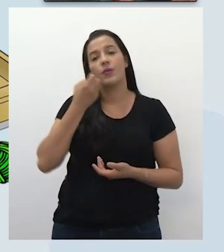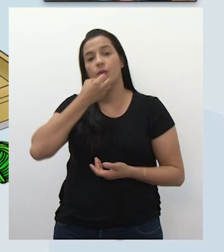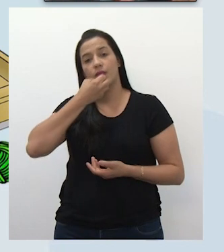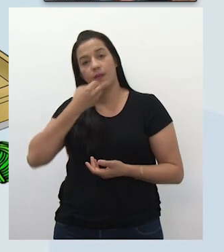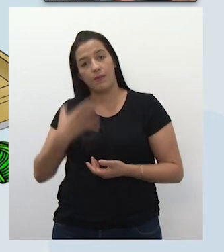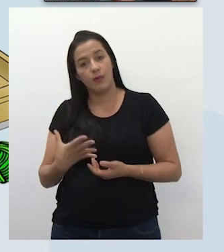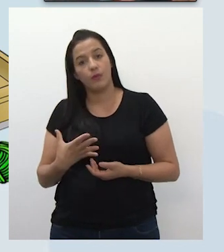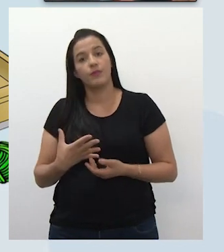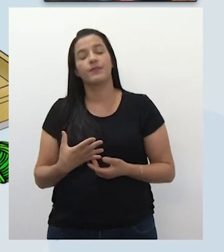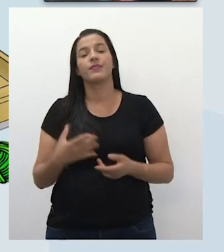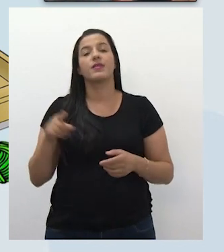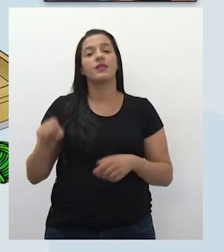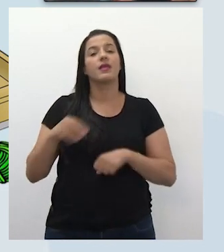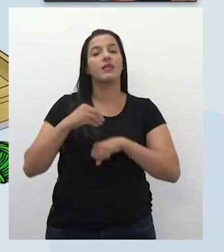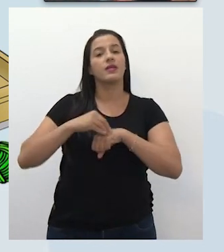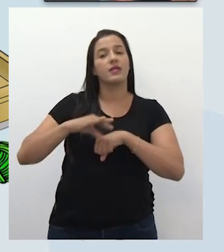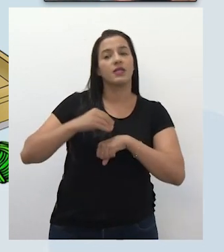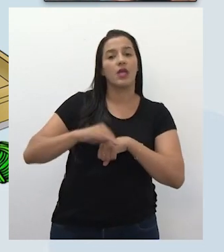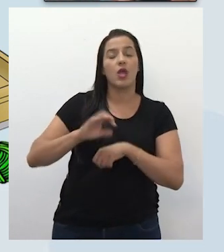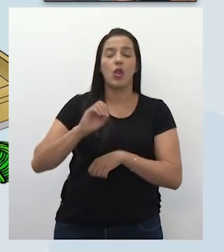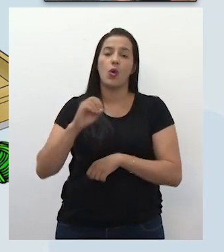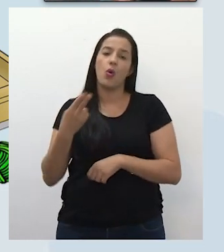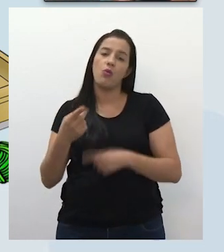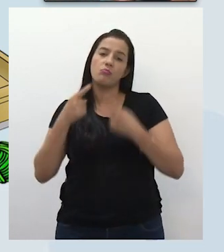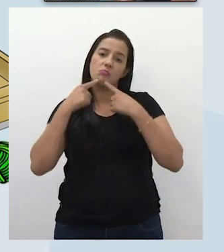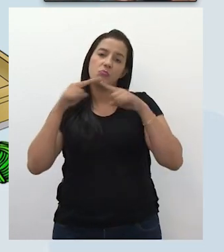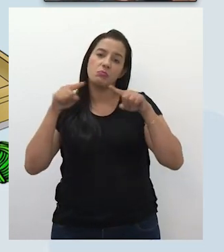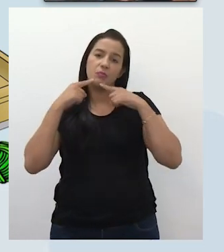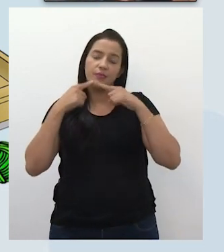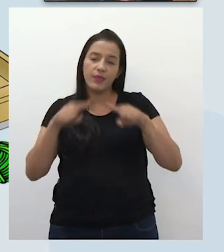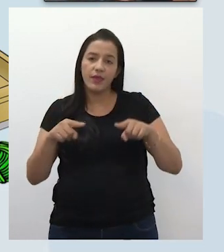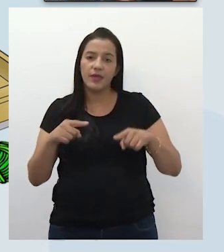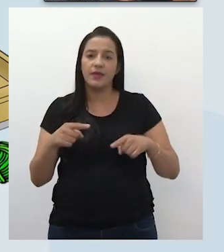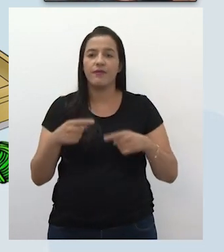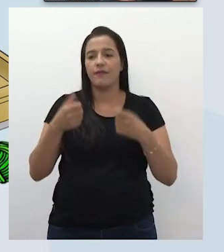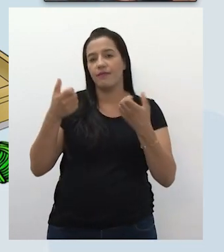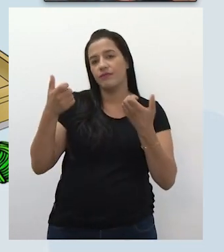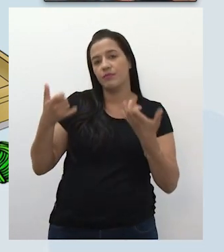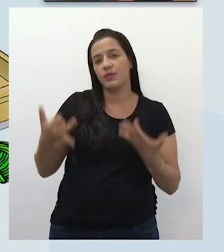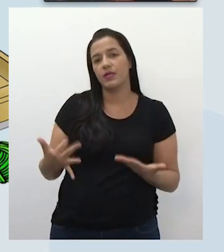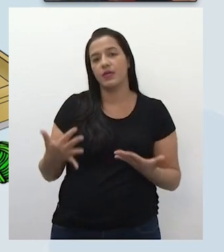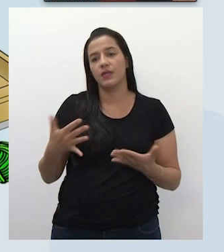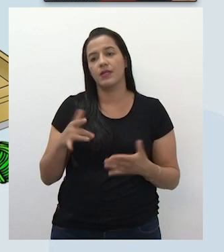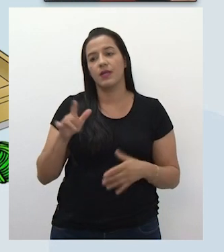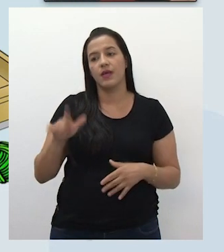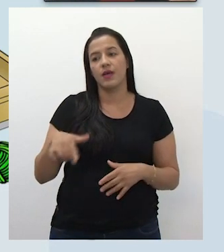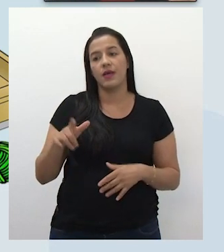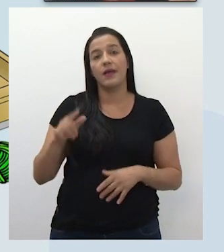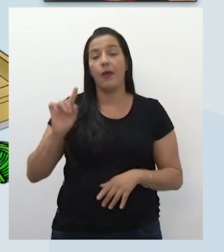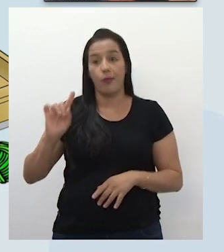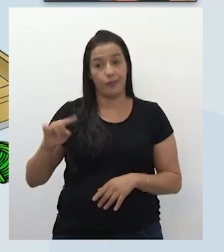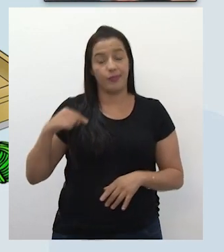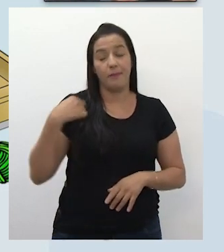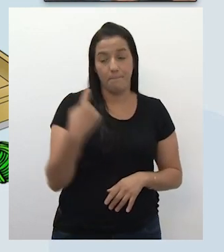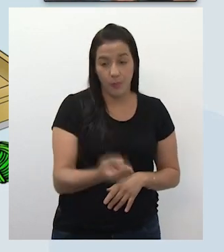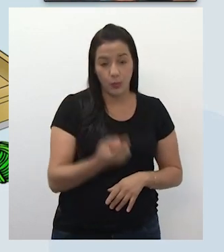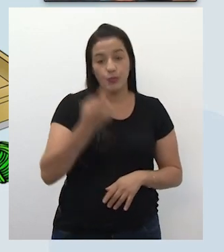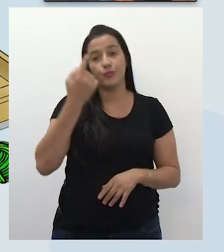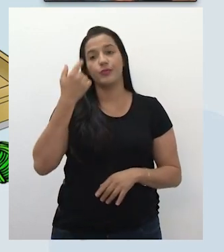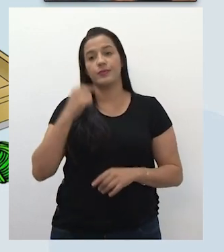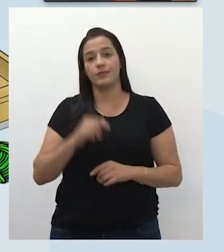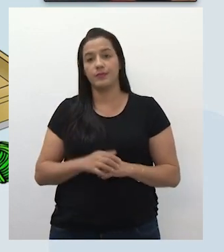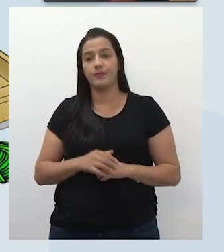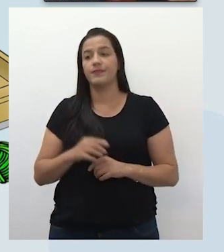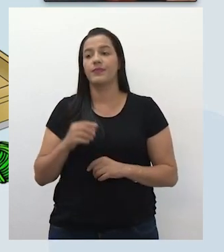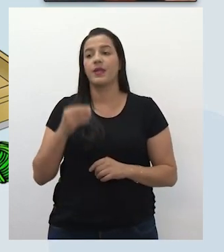e ele sugere ou critica apontando com algo parecido como, da próxima vez, né,